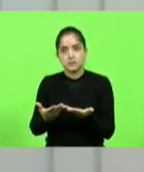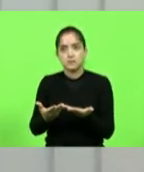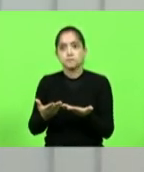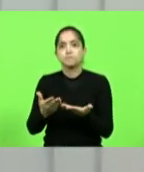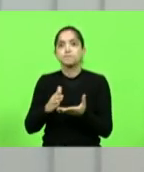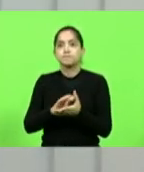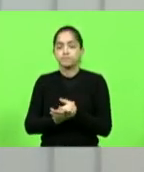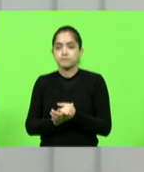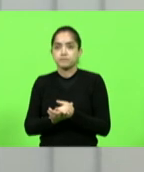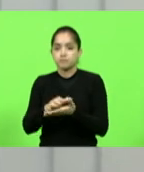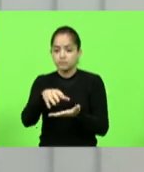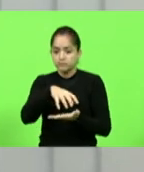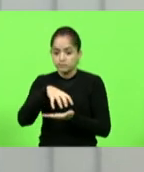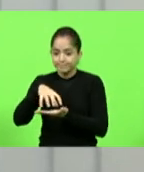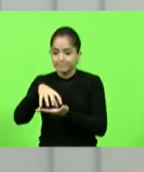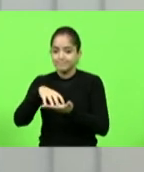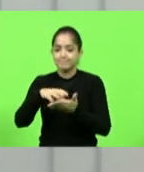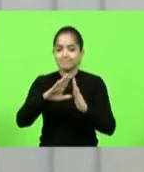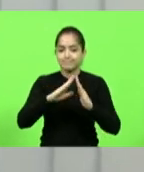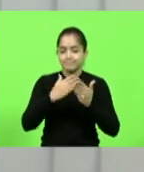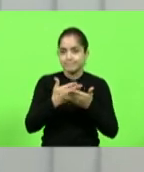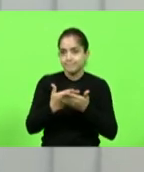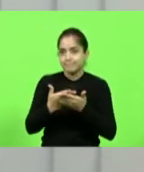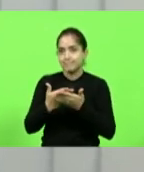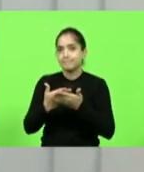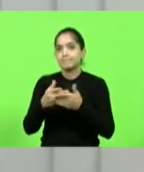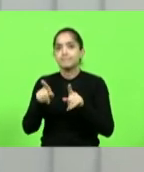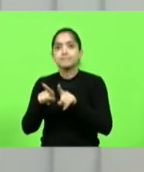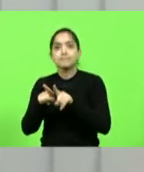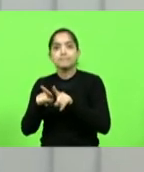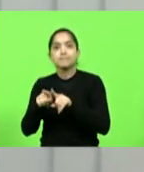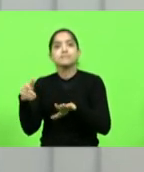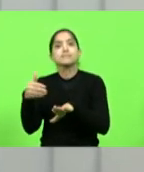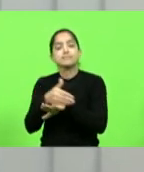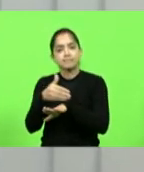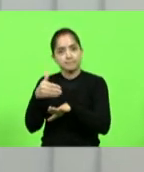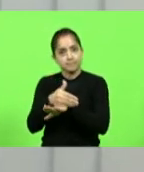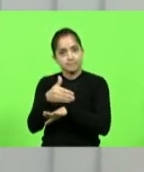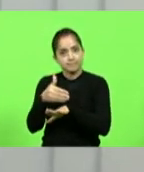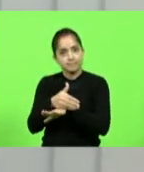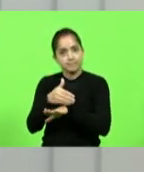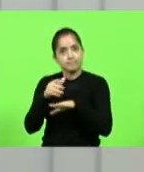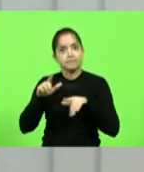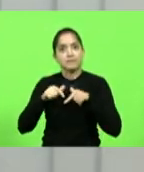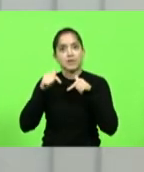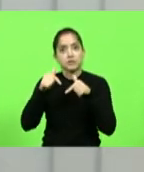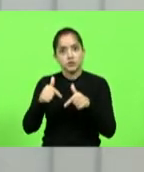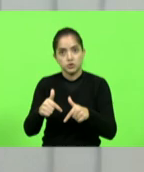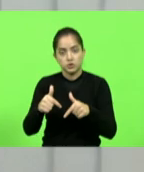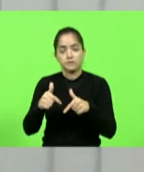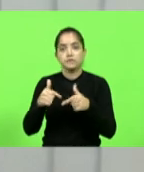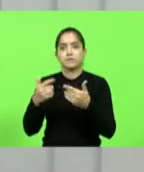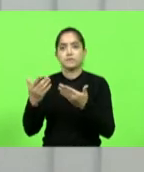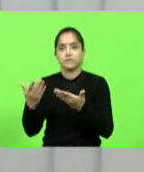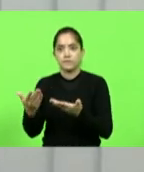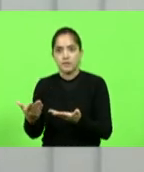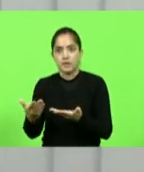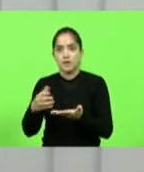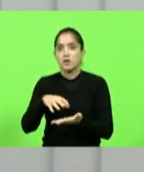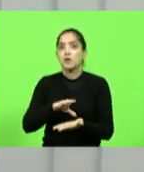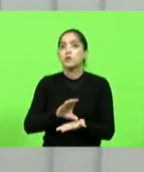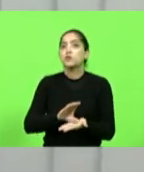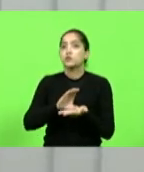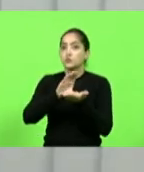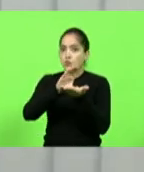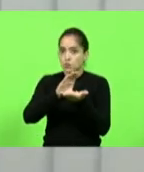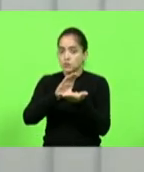das unidades educativas e com a participação ativa também dos conselhos deliberativos